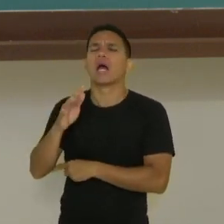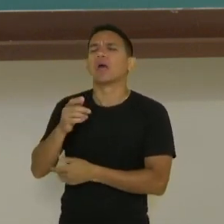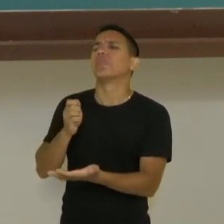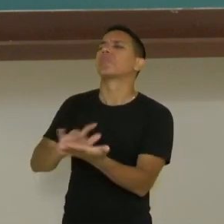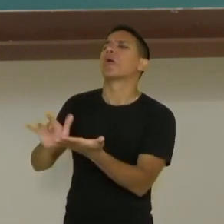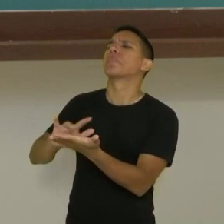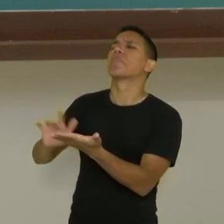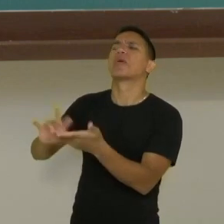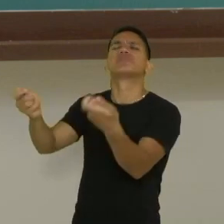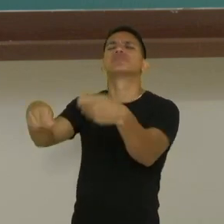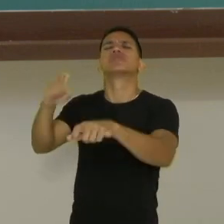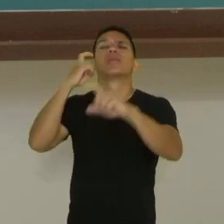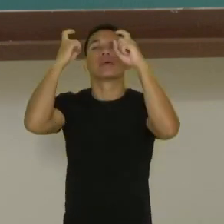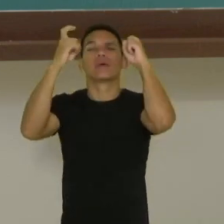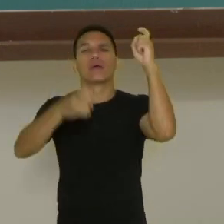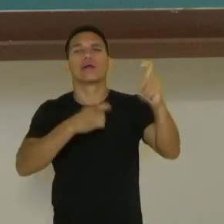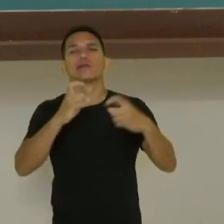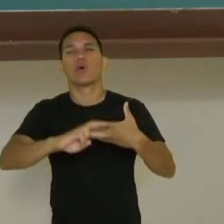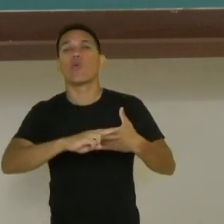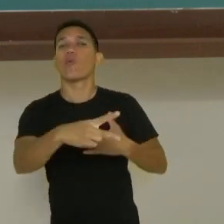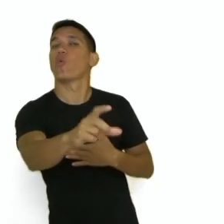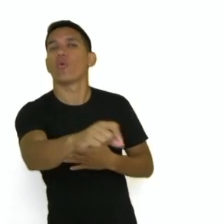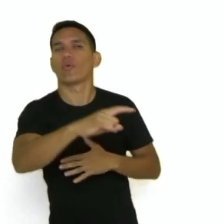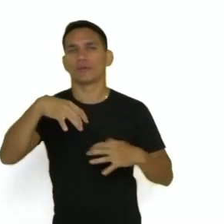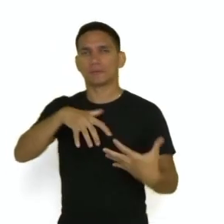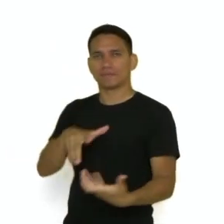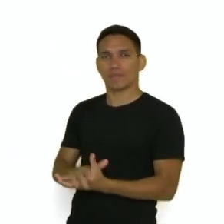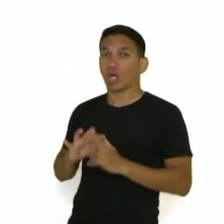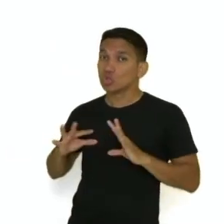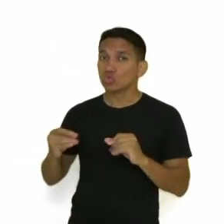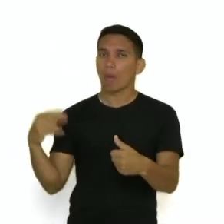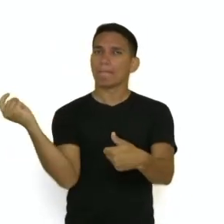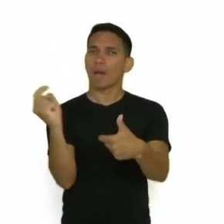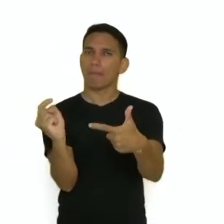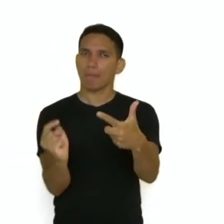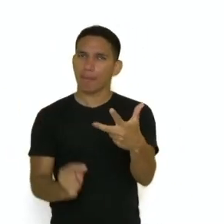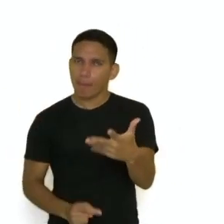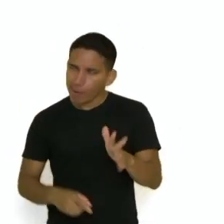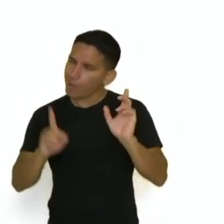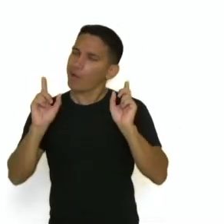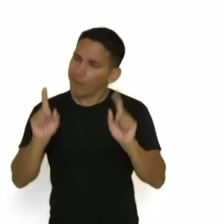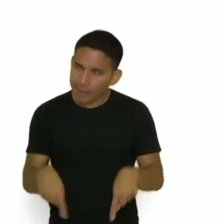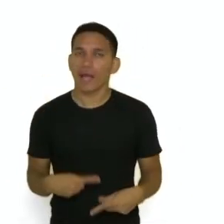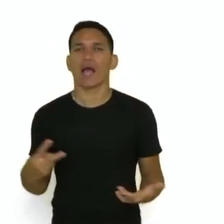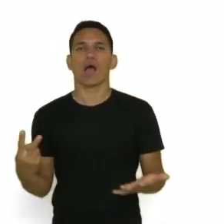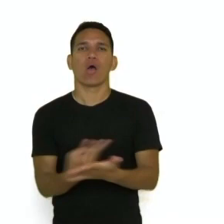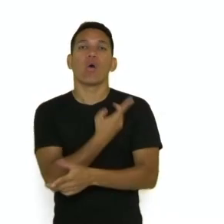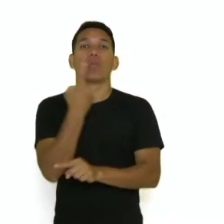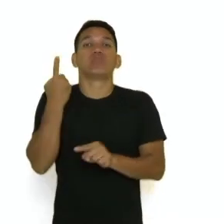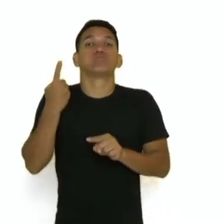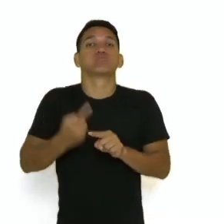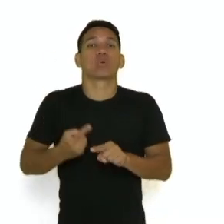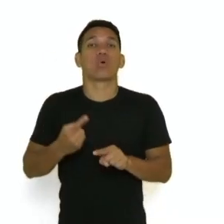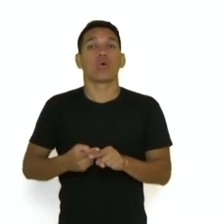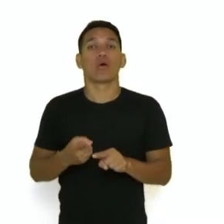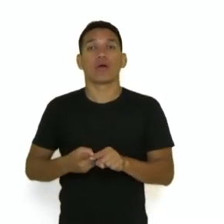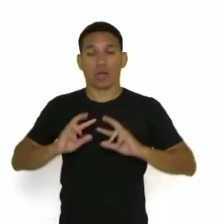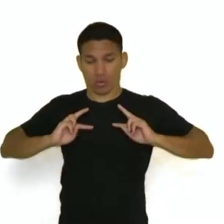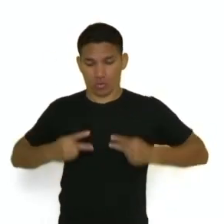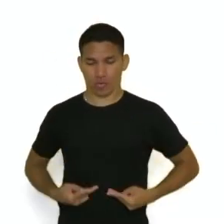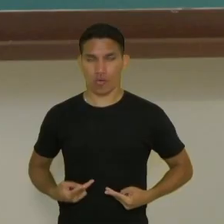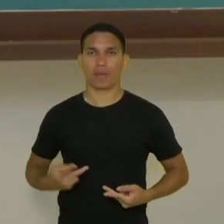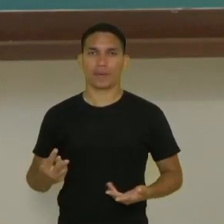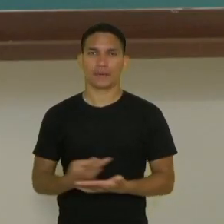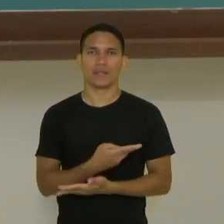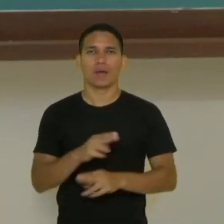em relação ao planeta. Todos esses fenômenos foram certamente causados pela ação dos homens. Nesse